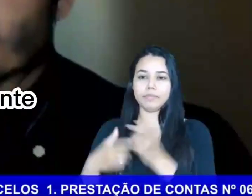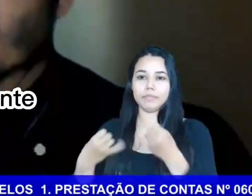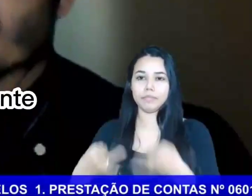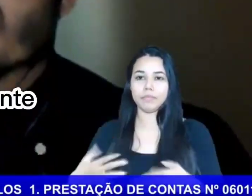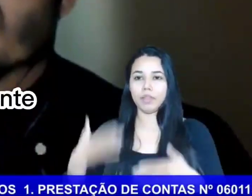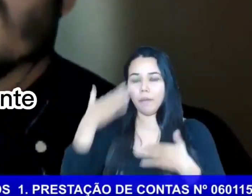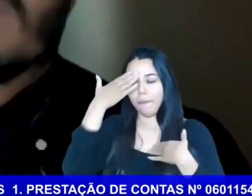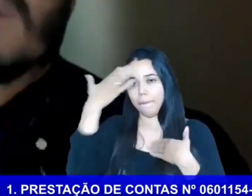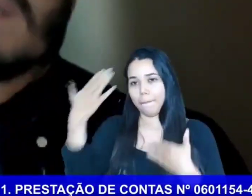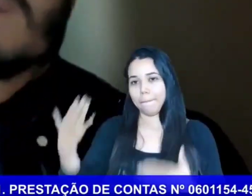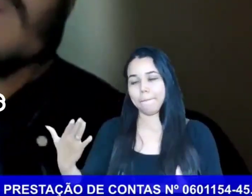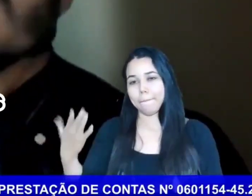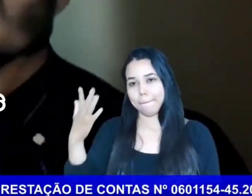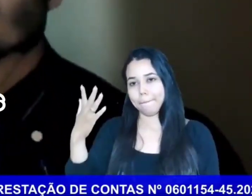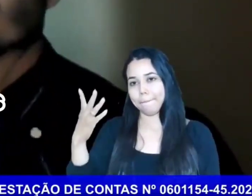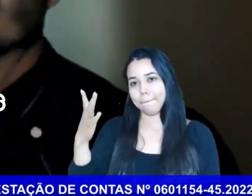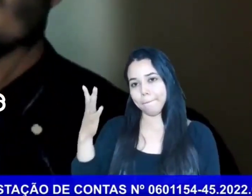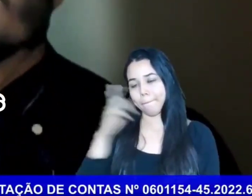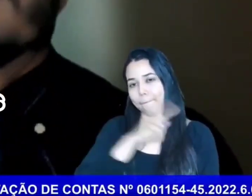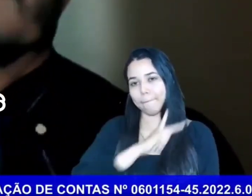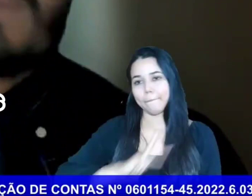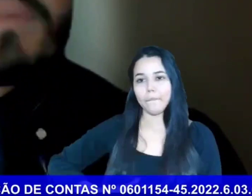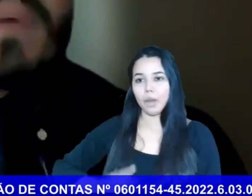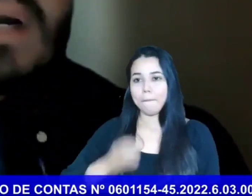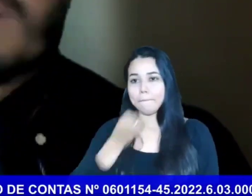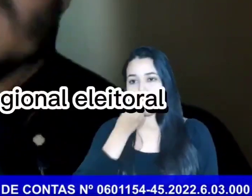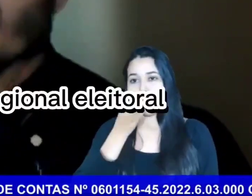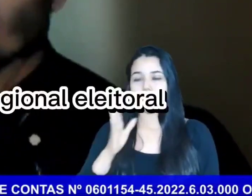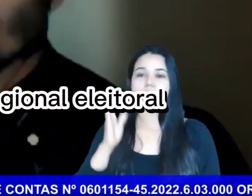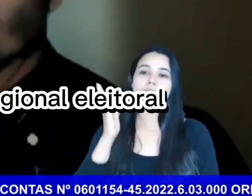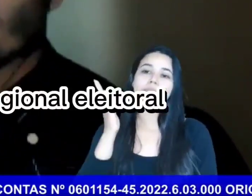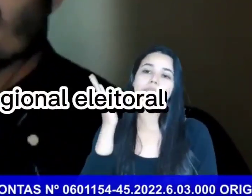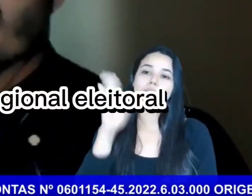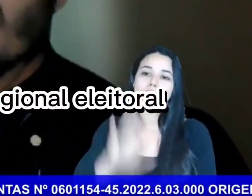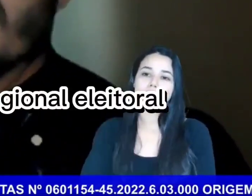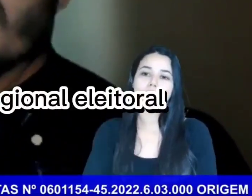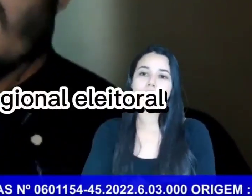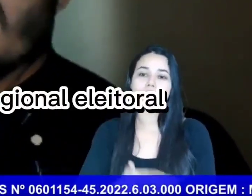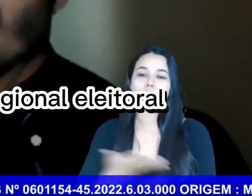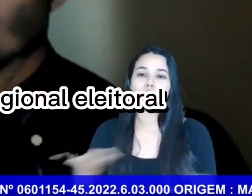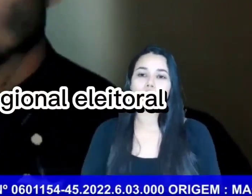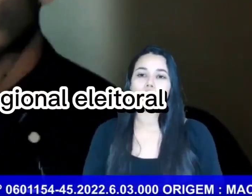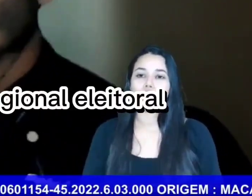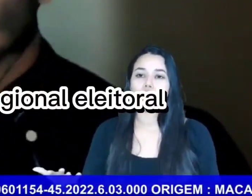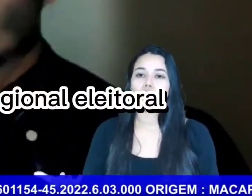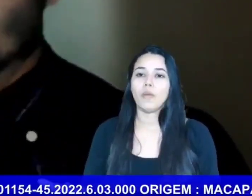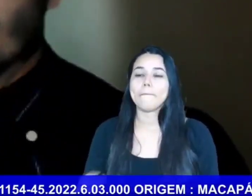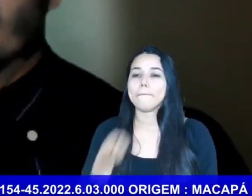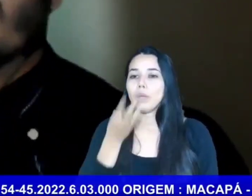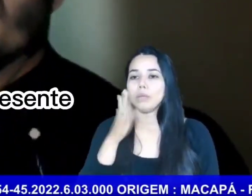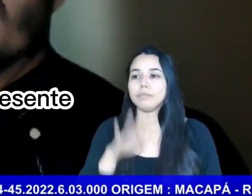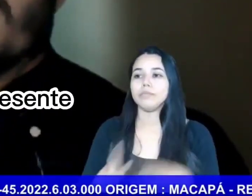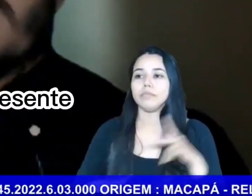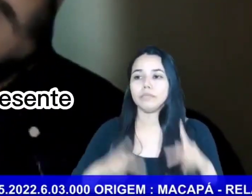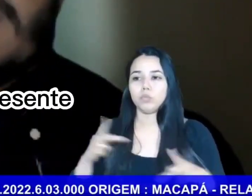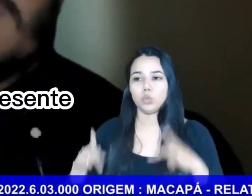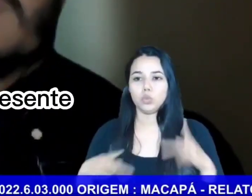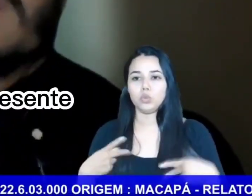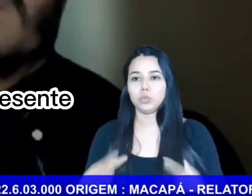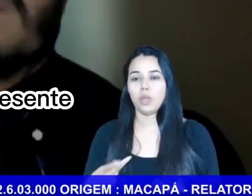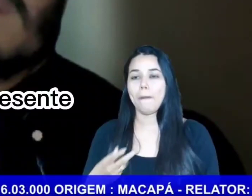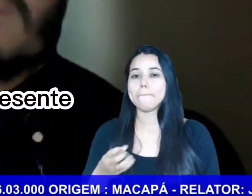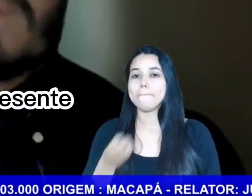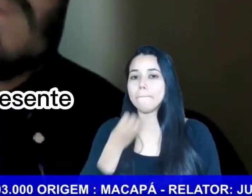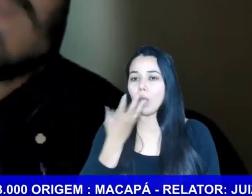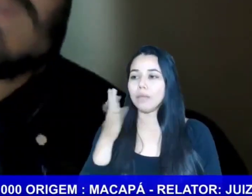Obrigado, senhor presidente. Desembargador Orlando Boa tarde a todos, ilustres pares, doutor Procurador Regional Eleitoral, advogado que se